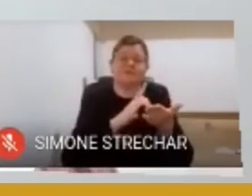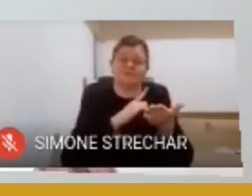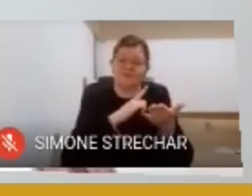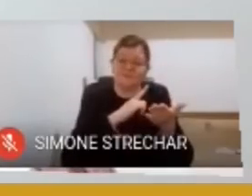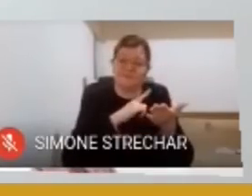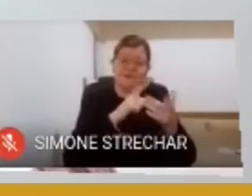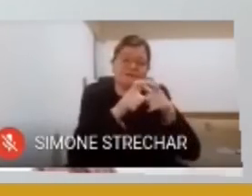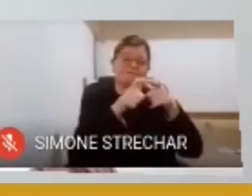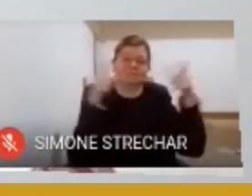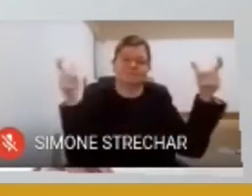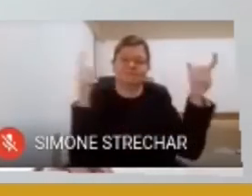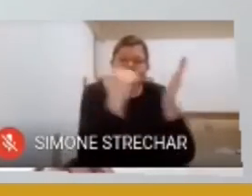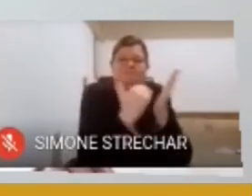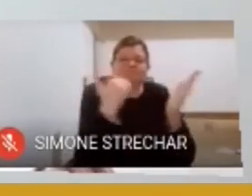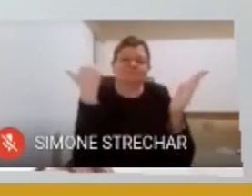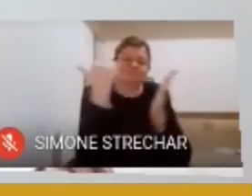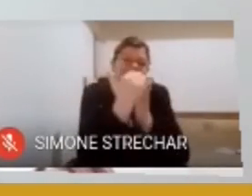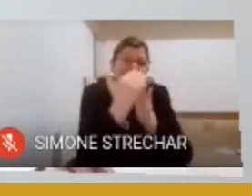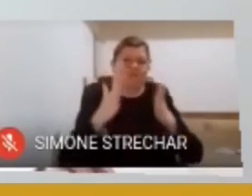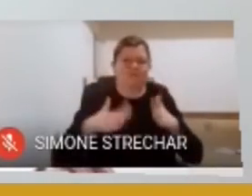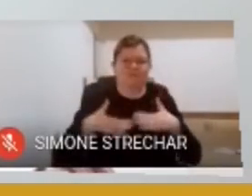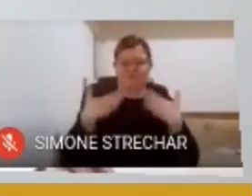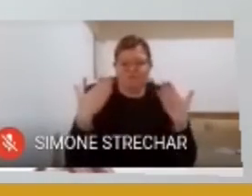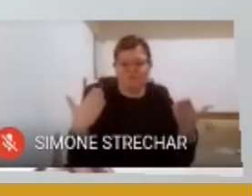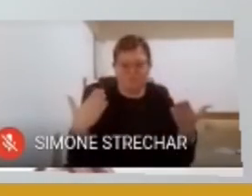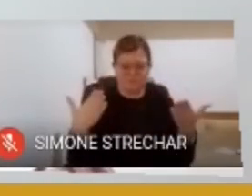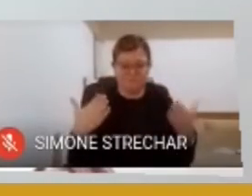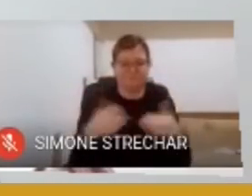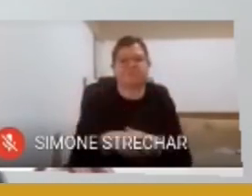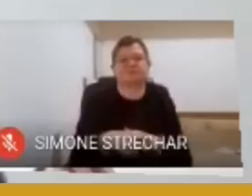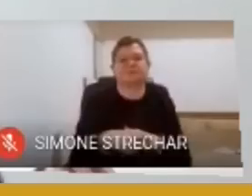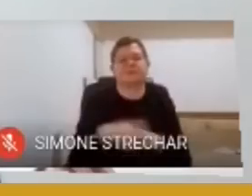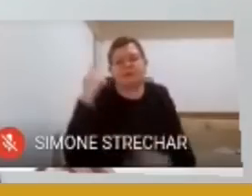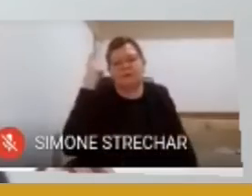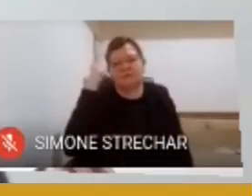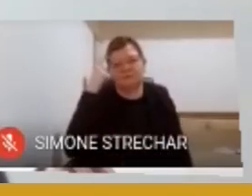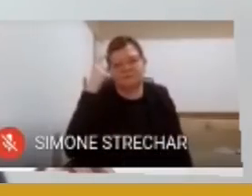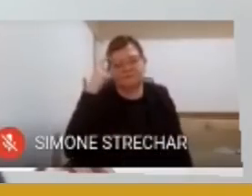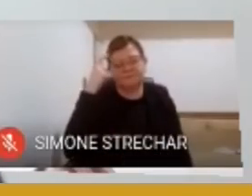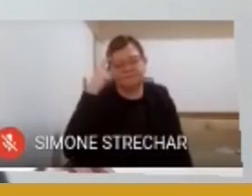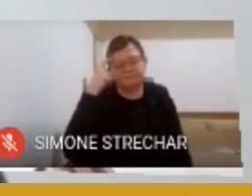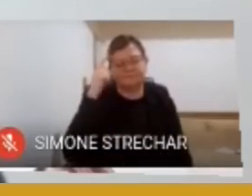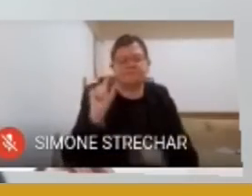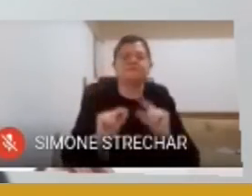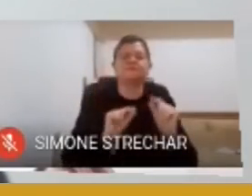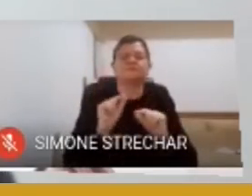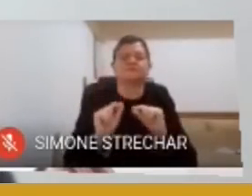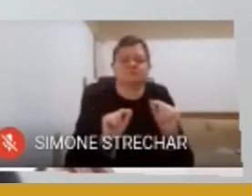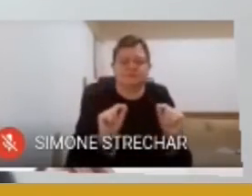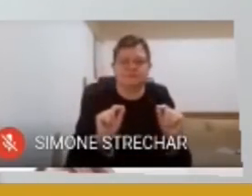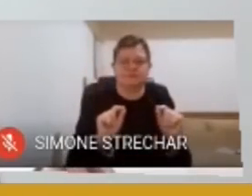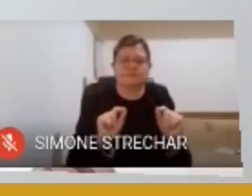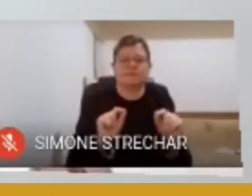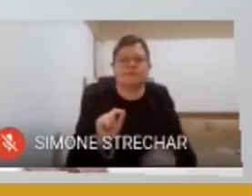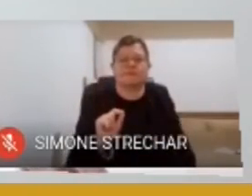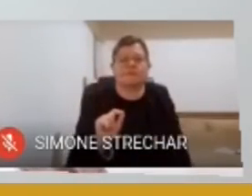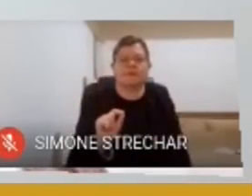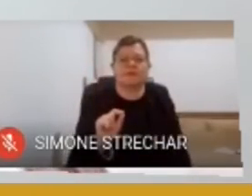seguinte, embora às vezes a gente não pense nisso, mas muita gente não sabe como